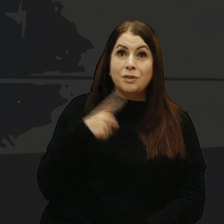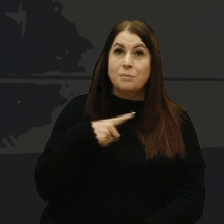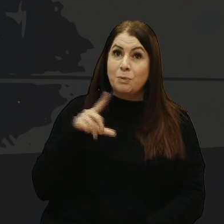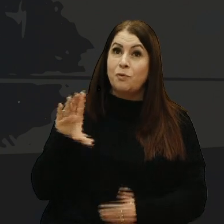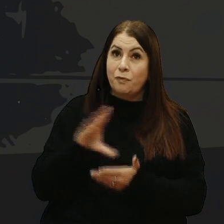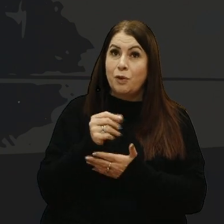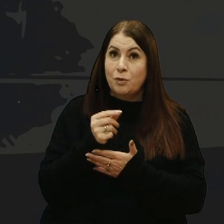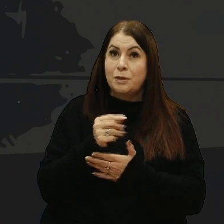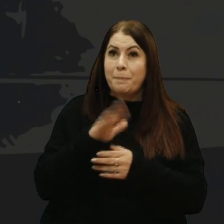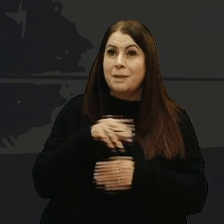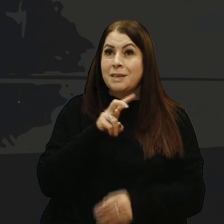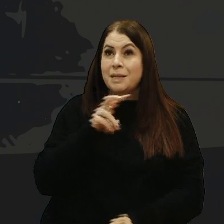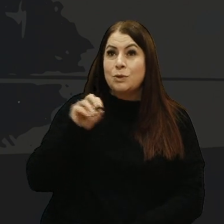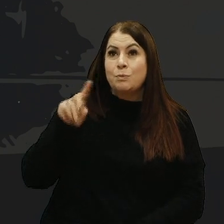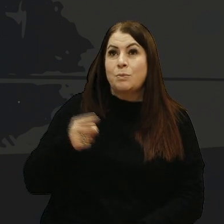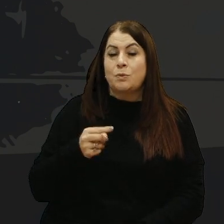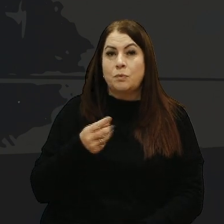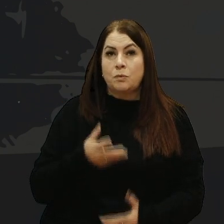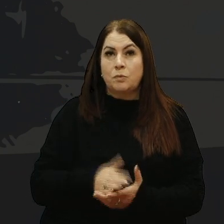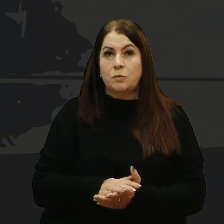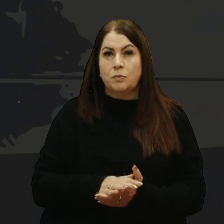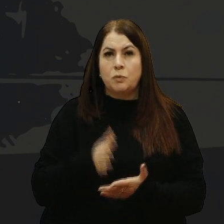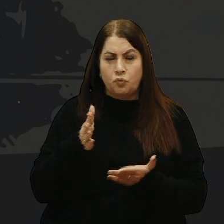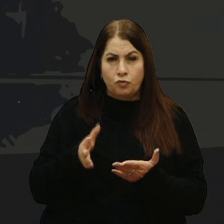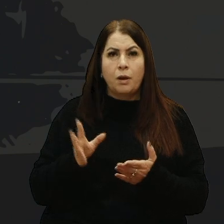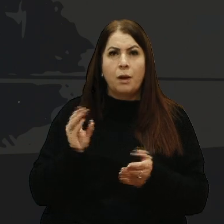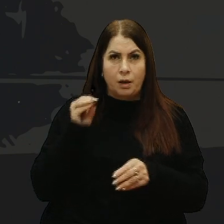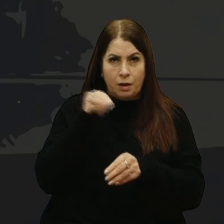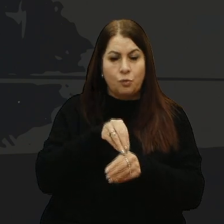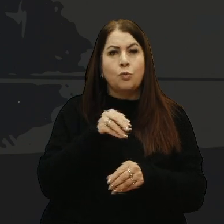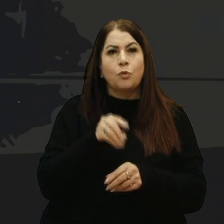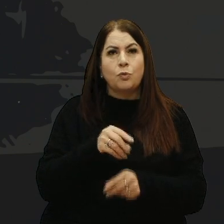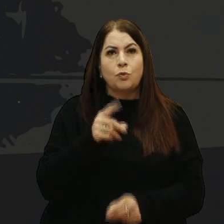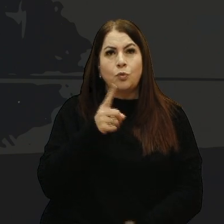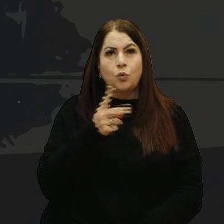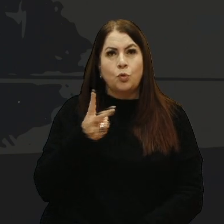também mais 500.000, que já entrou dia